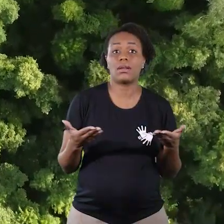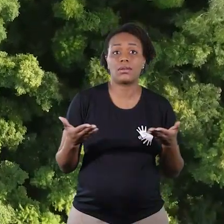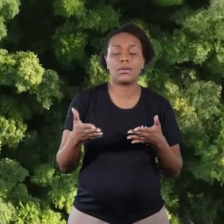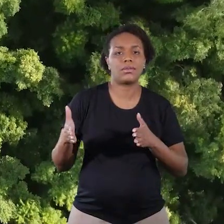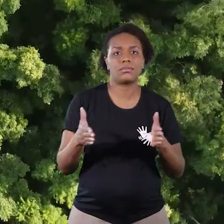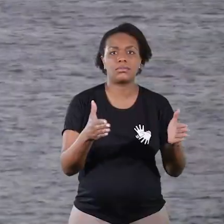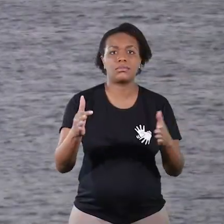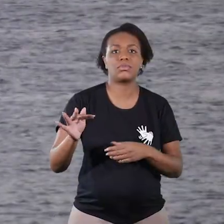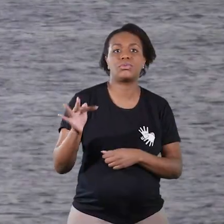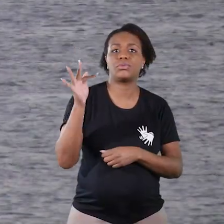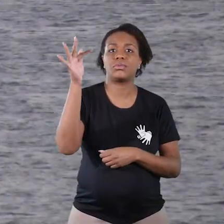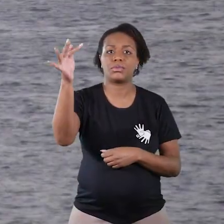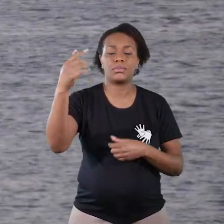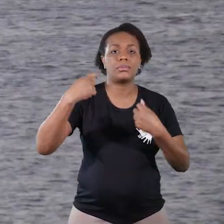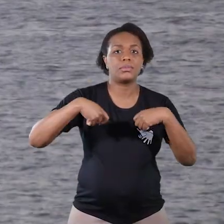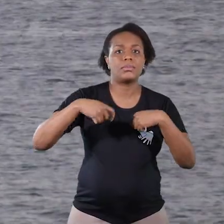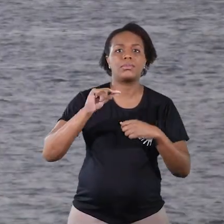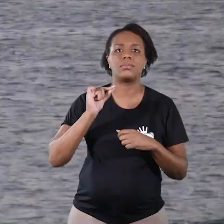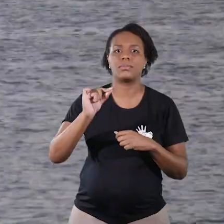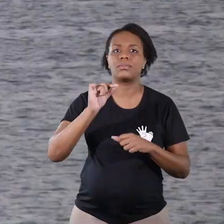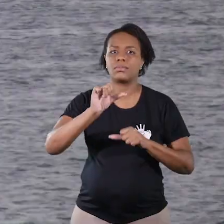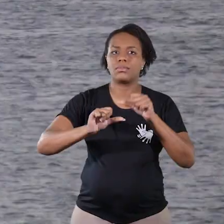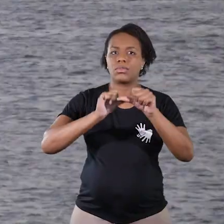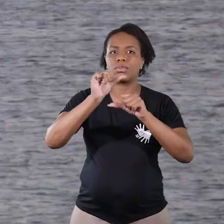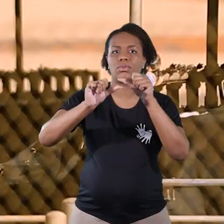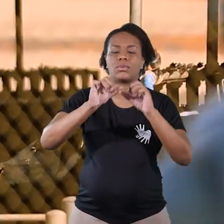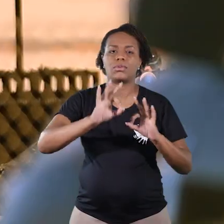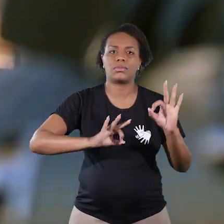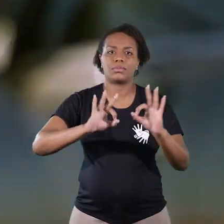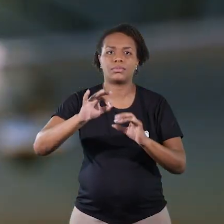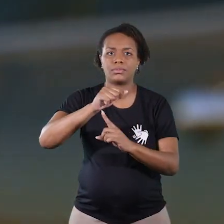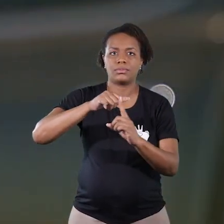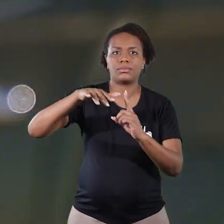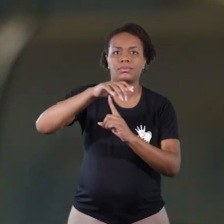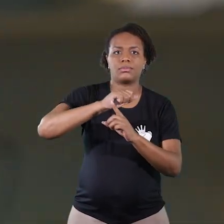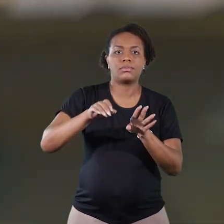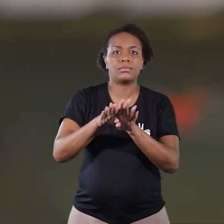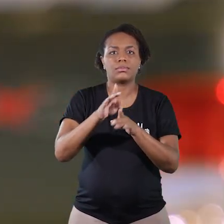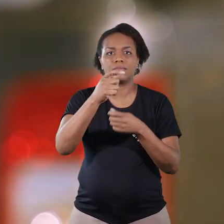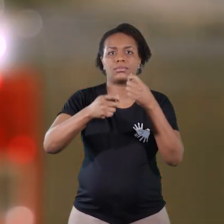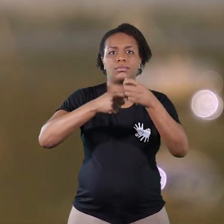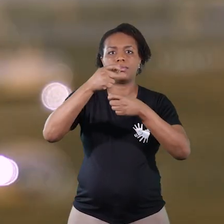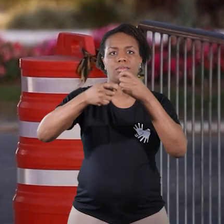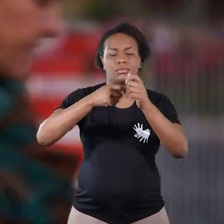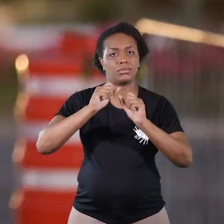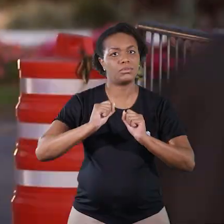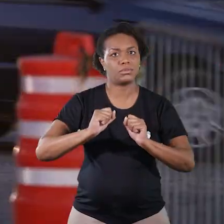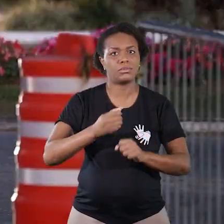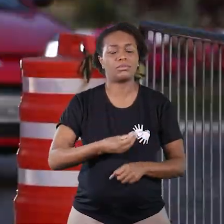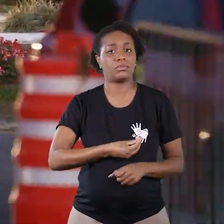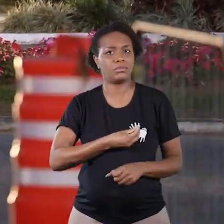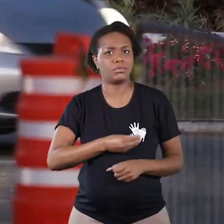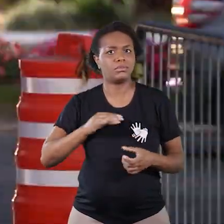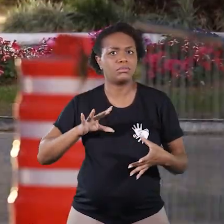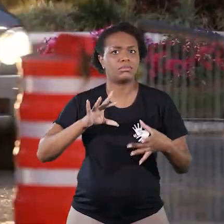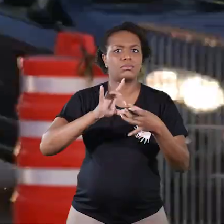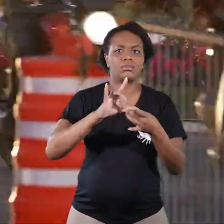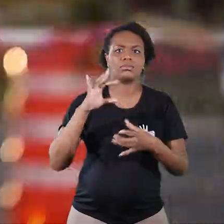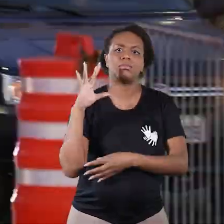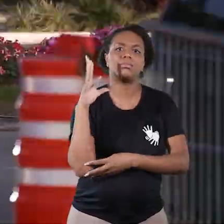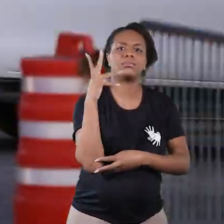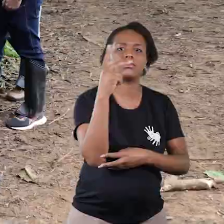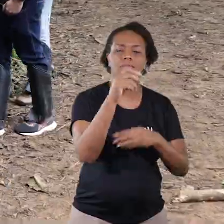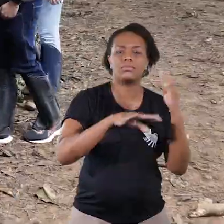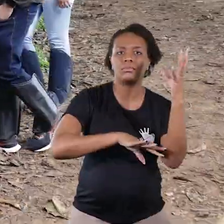Nosso caminho daqui para frente precisa ser o de fazer as mudanças nas estruturas sociais e econômicas para que a gente possa viver